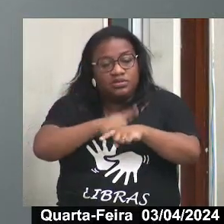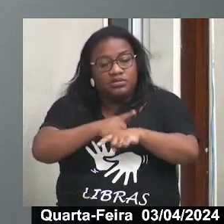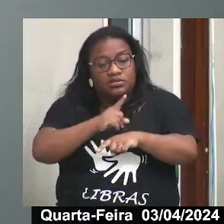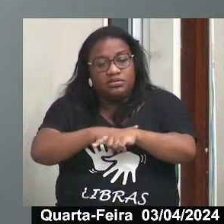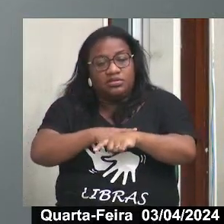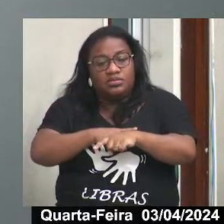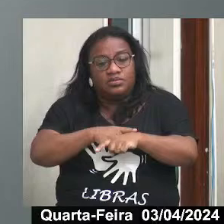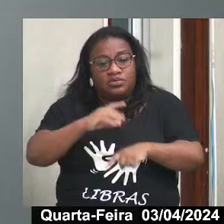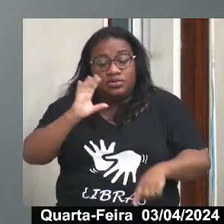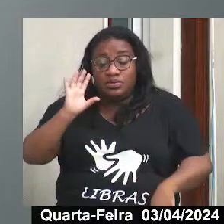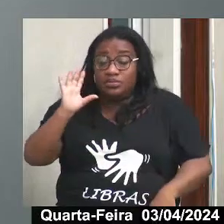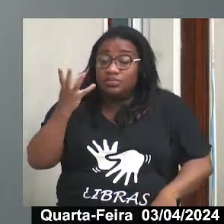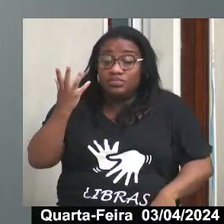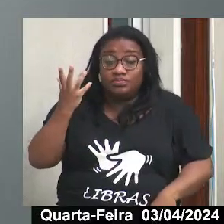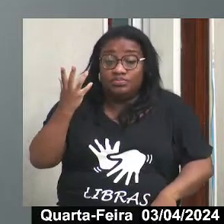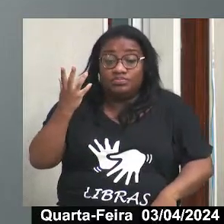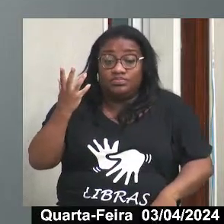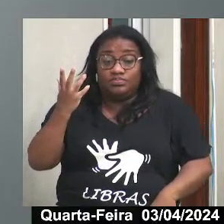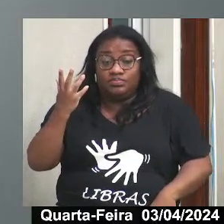chegar.